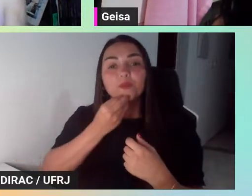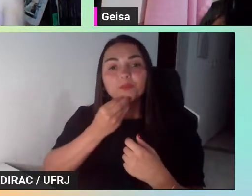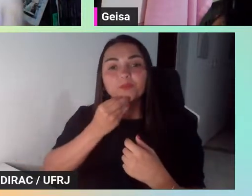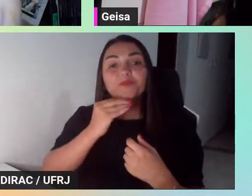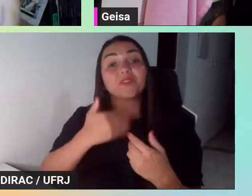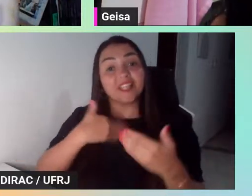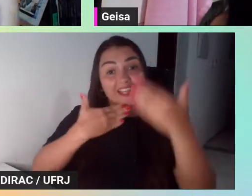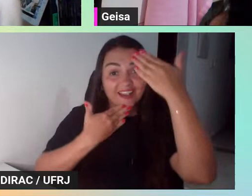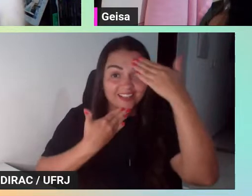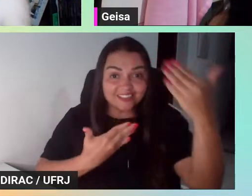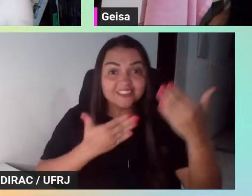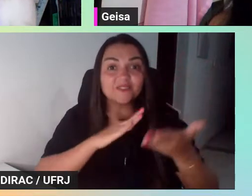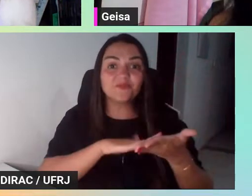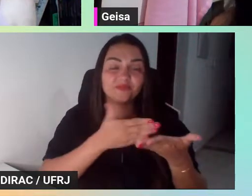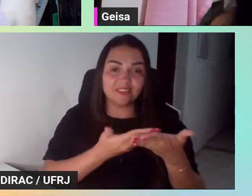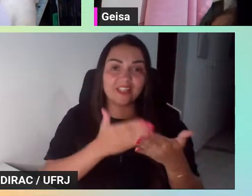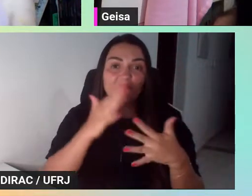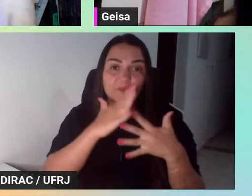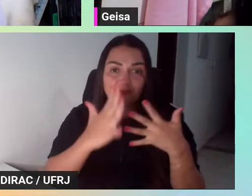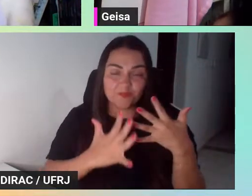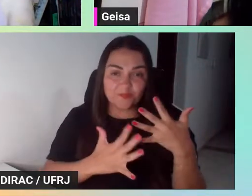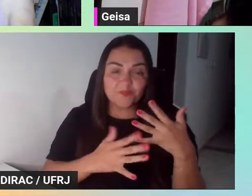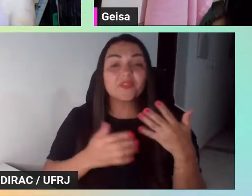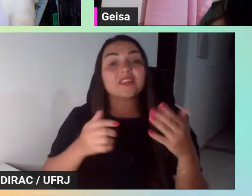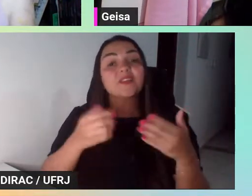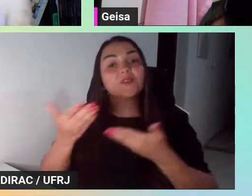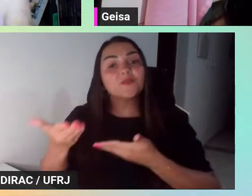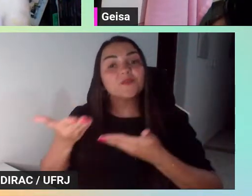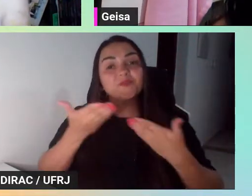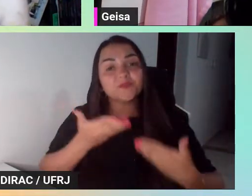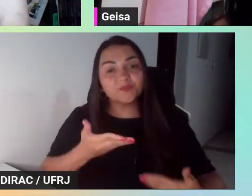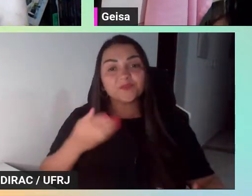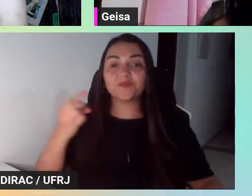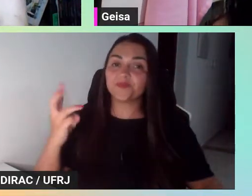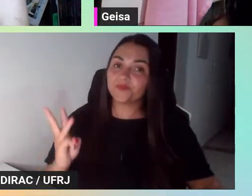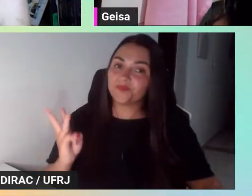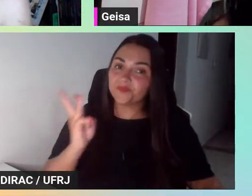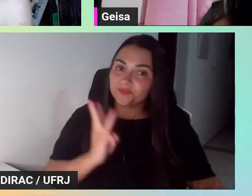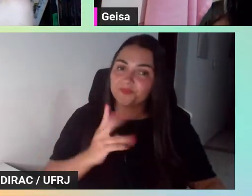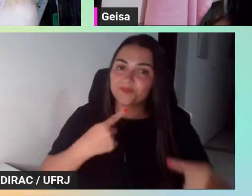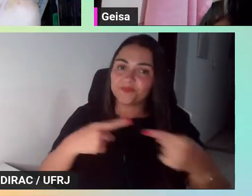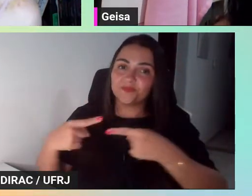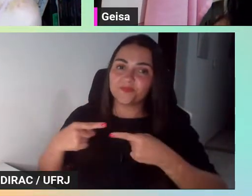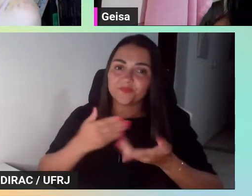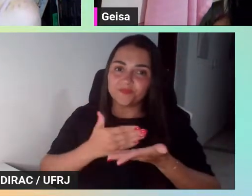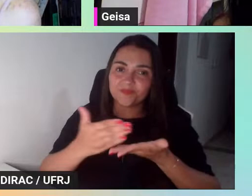intérpretes e chamar as três convidadas, né, para a gente começar a nossa live.